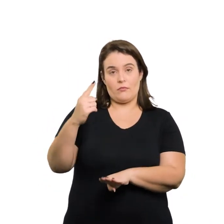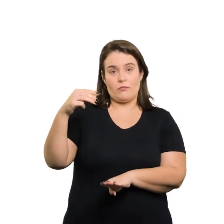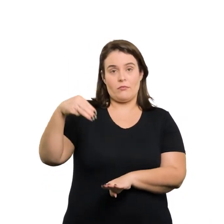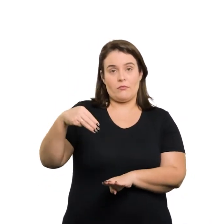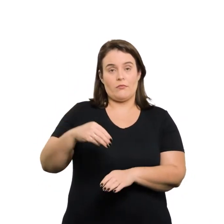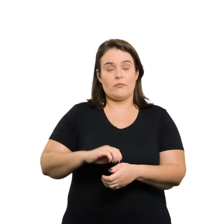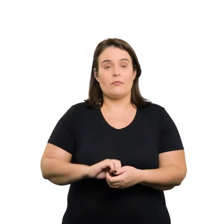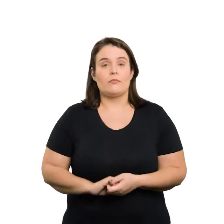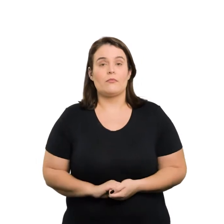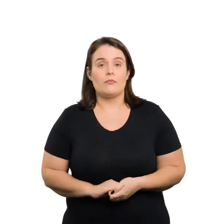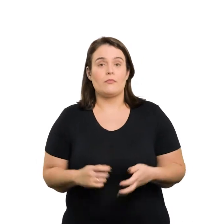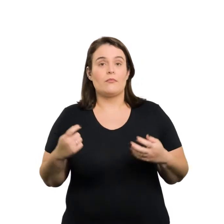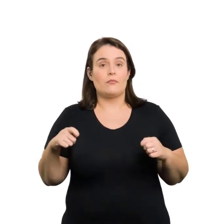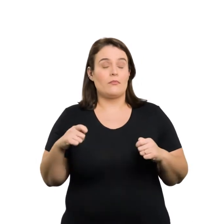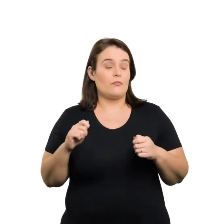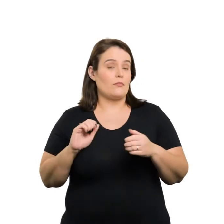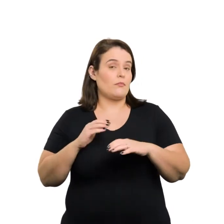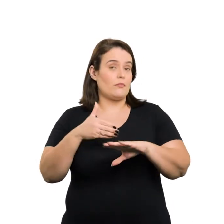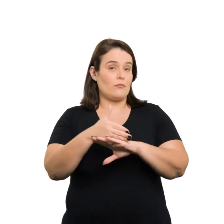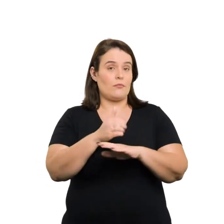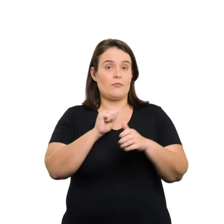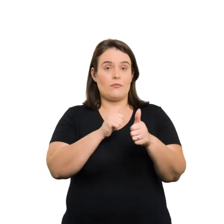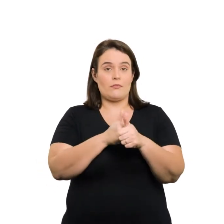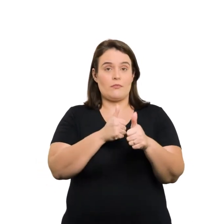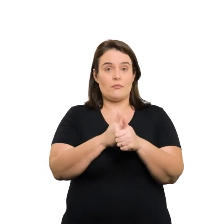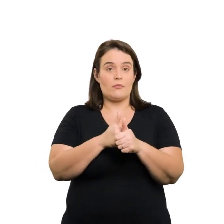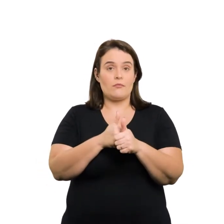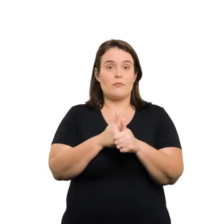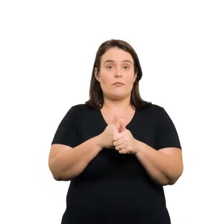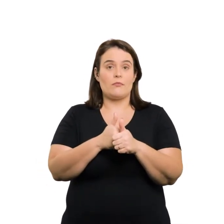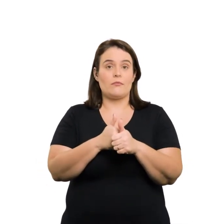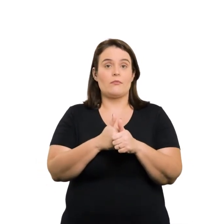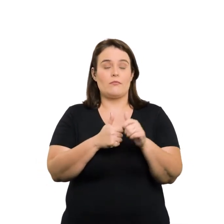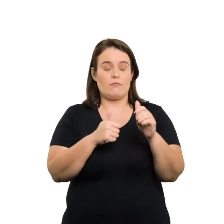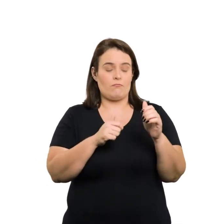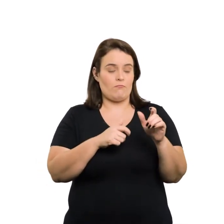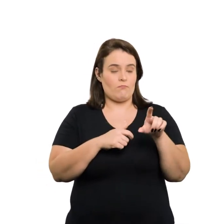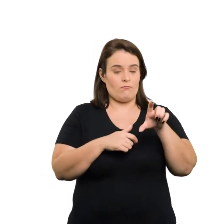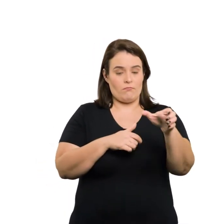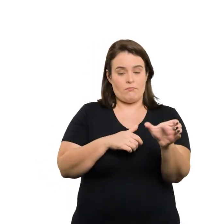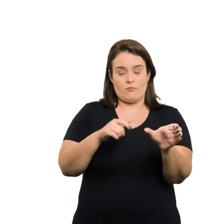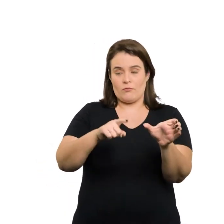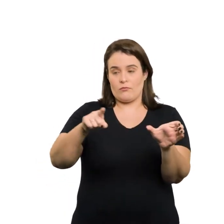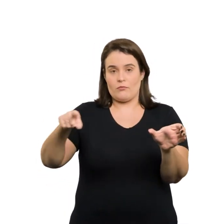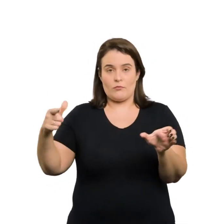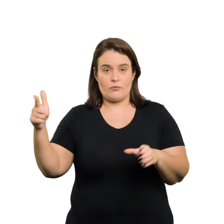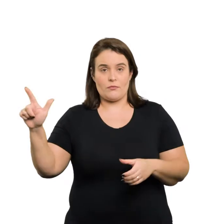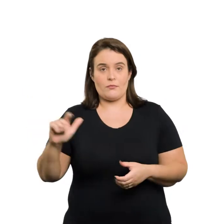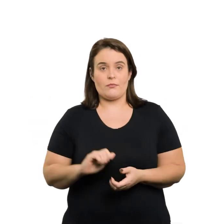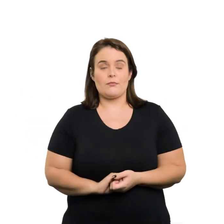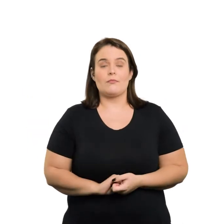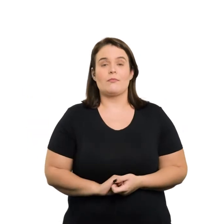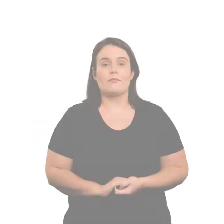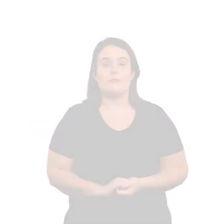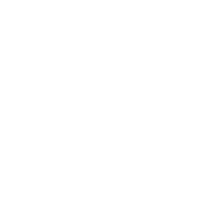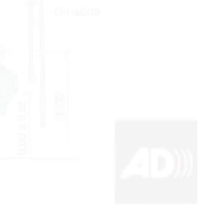piso acabado, que seja o mais próximo da entrada com relação aos demais